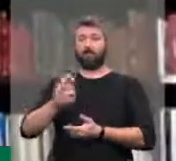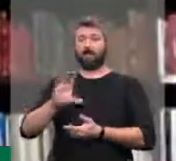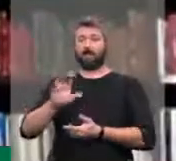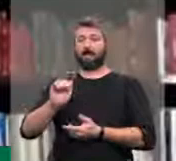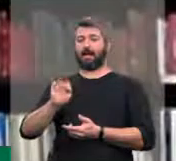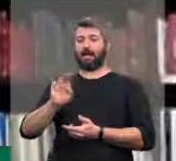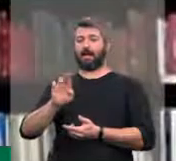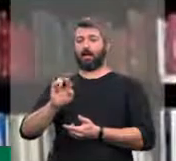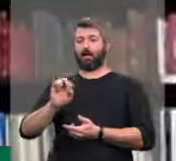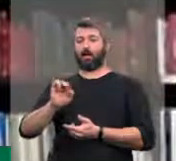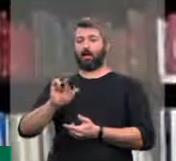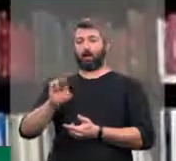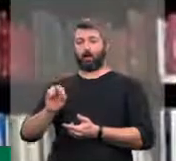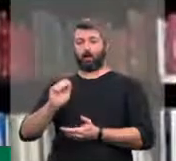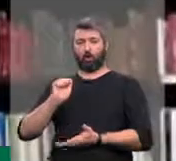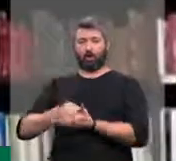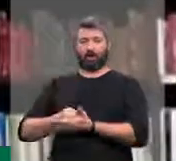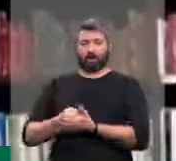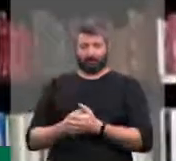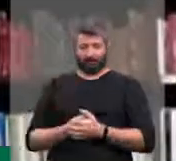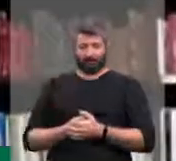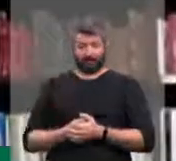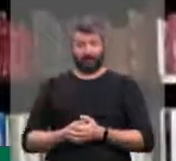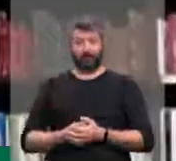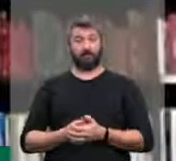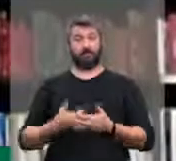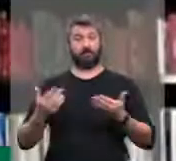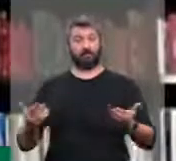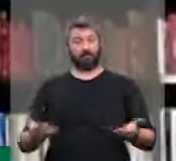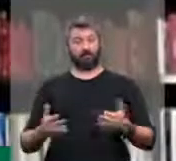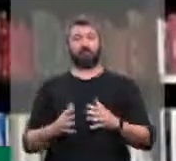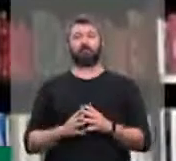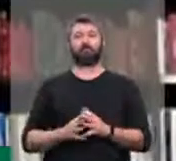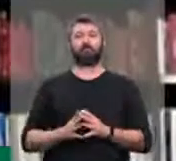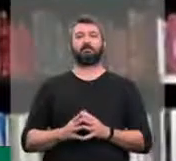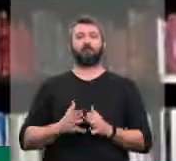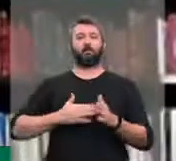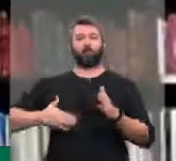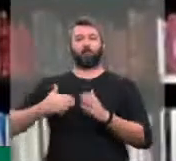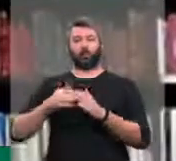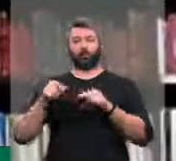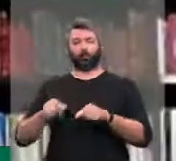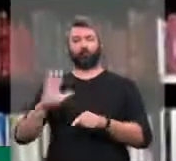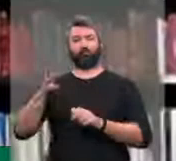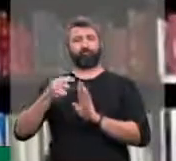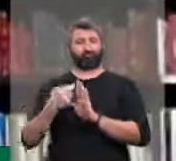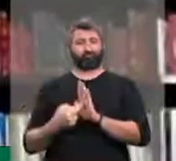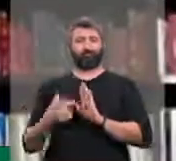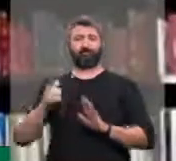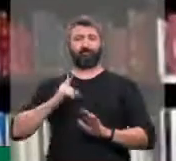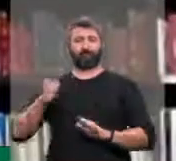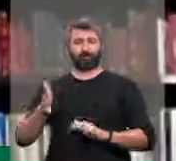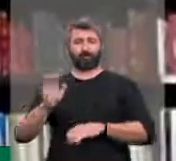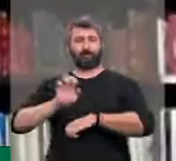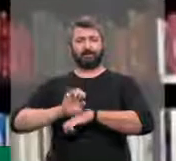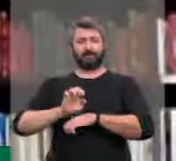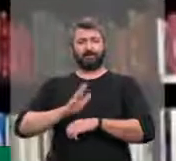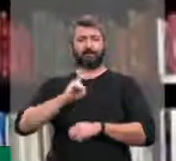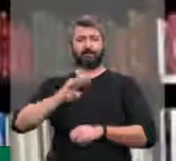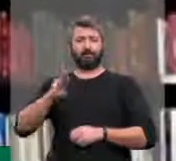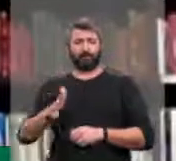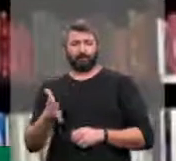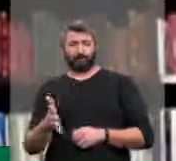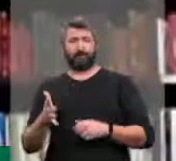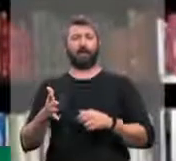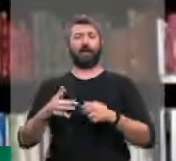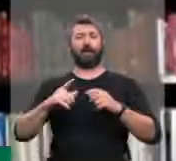Por oportuno, acordos dessa ordem já foram objeto de regulamentação em estados, no Distrito Federal e em